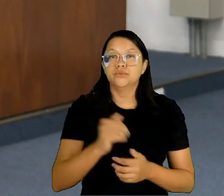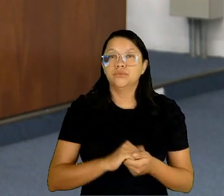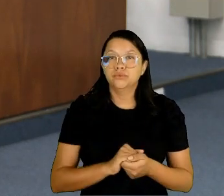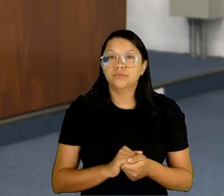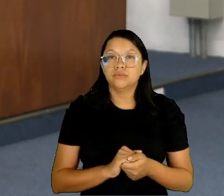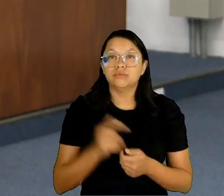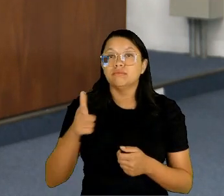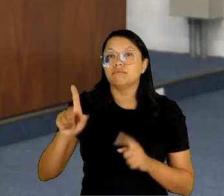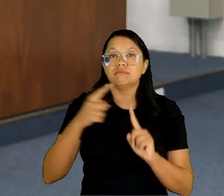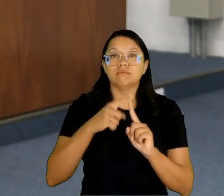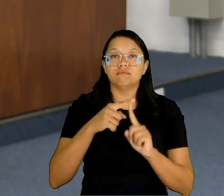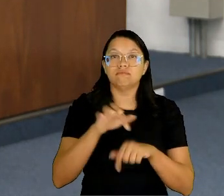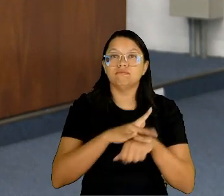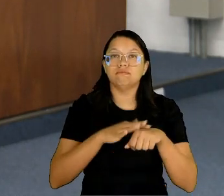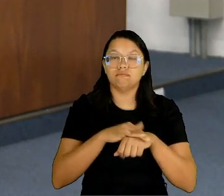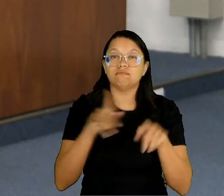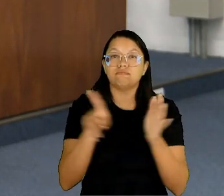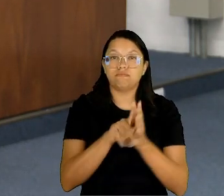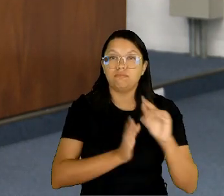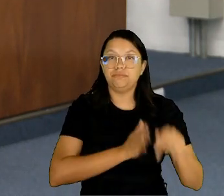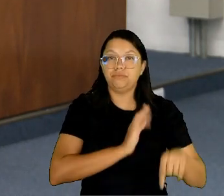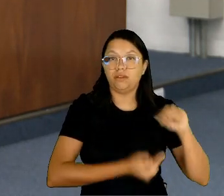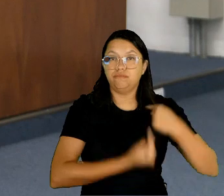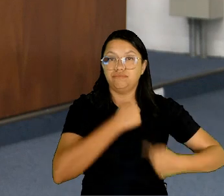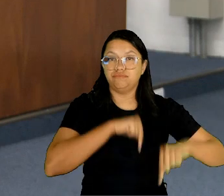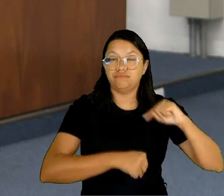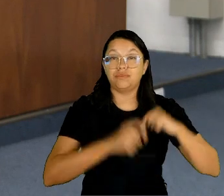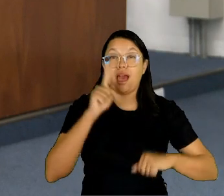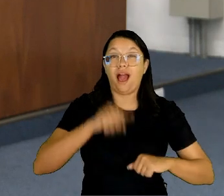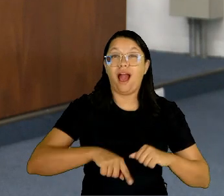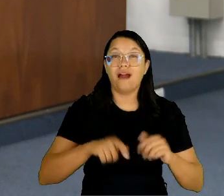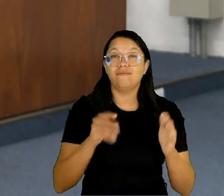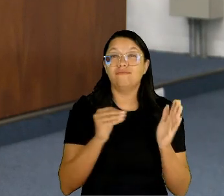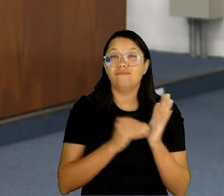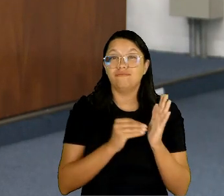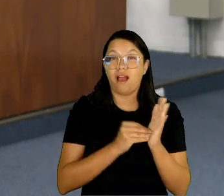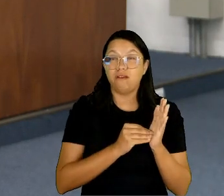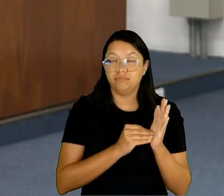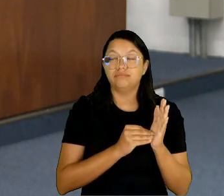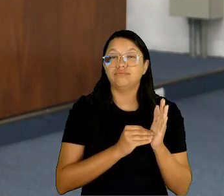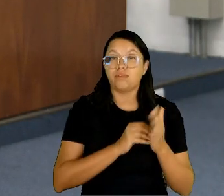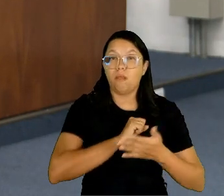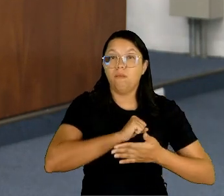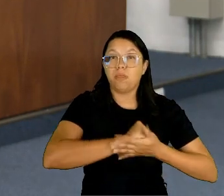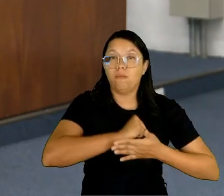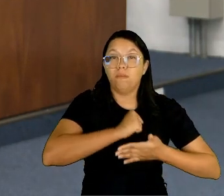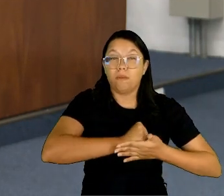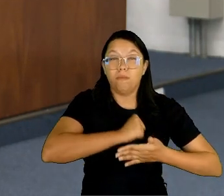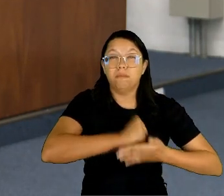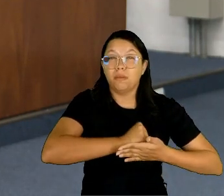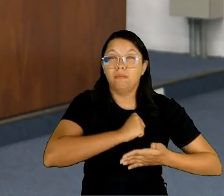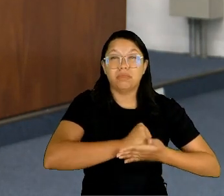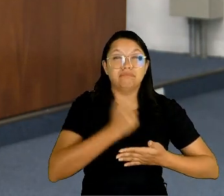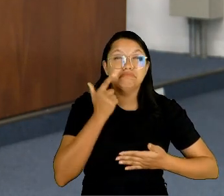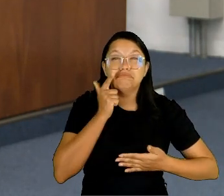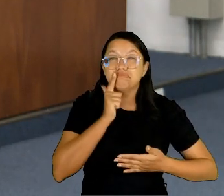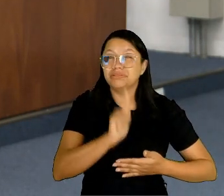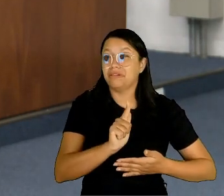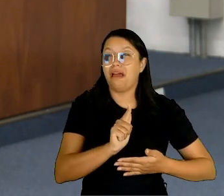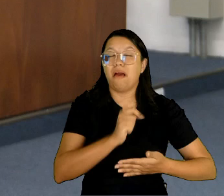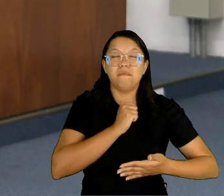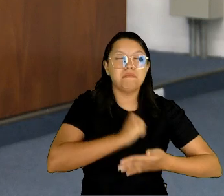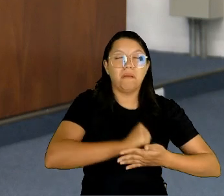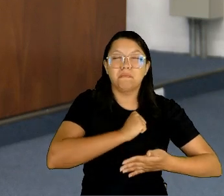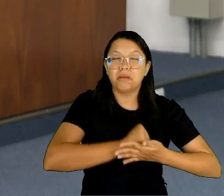futuro. Outro tipo de doença cardiovascular que a gente também é a insuficiência cardíaca. Insuficiência cardíaca é quando o nosso coração